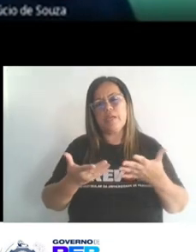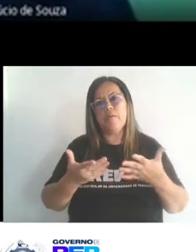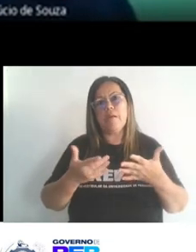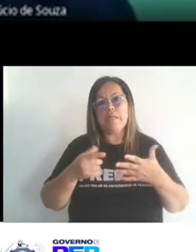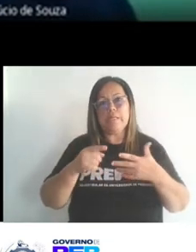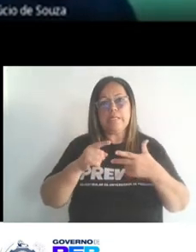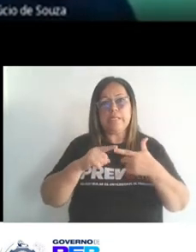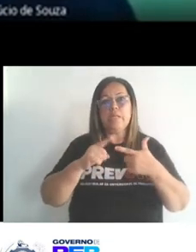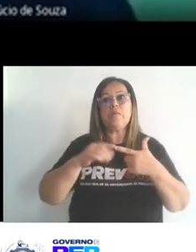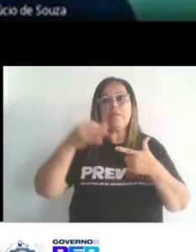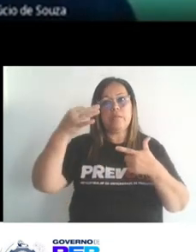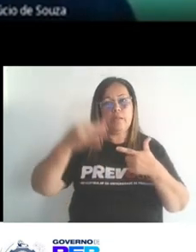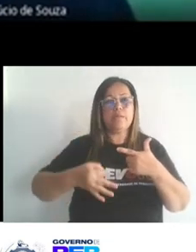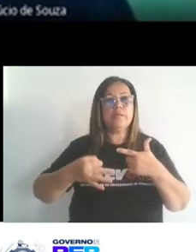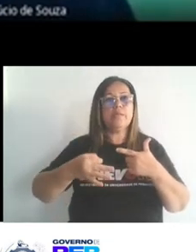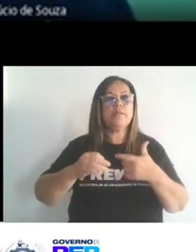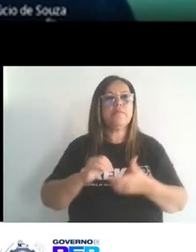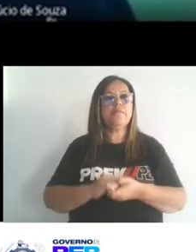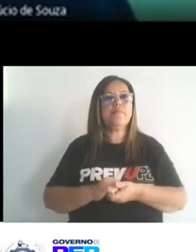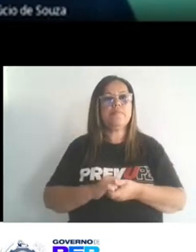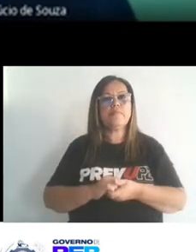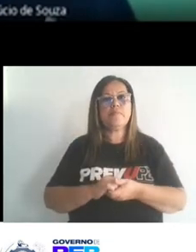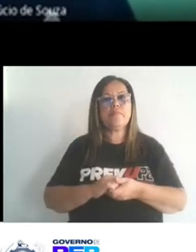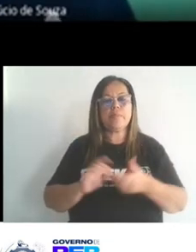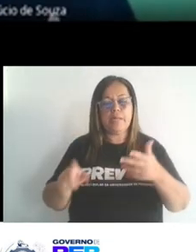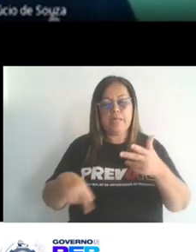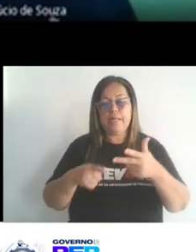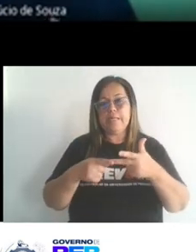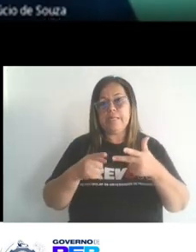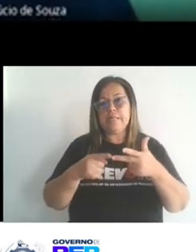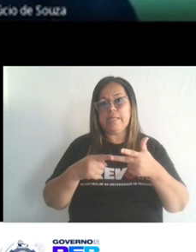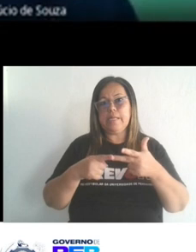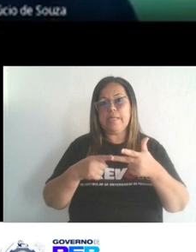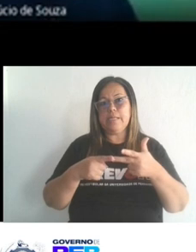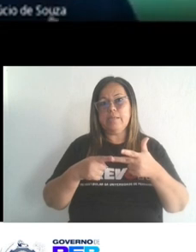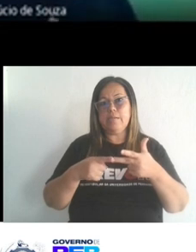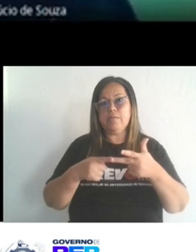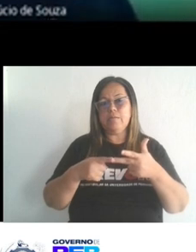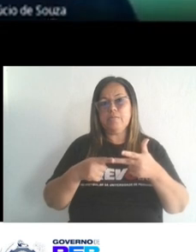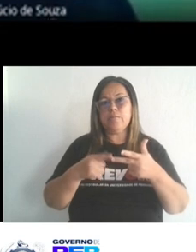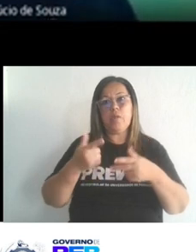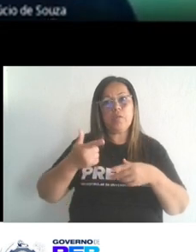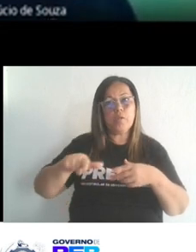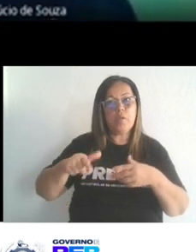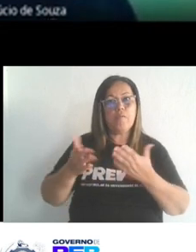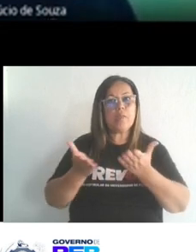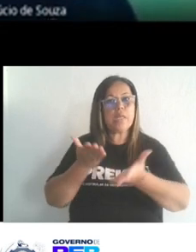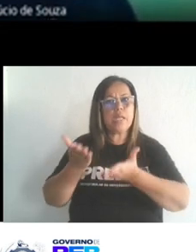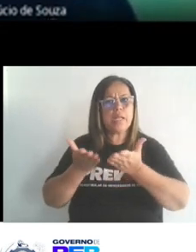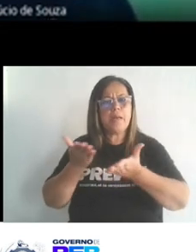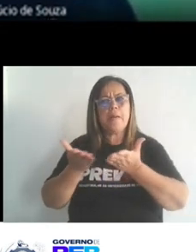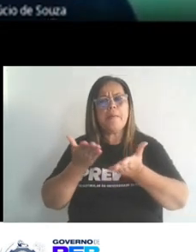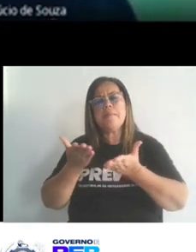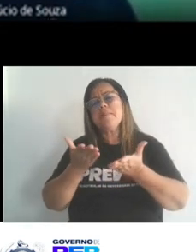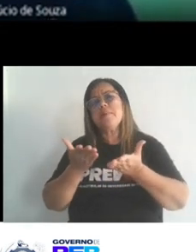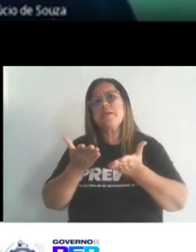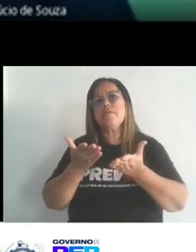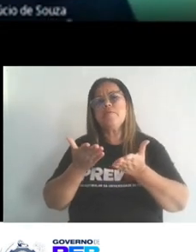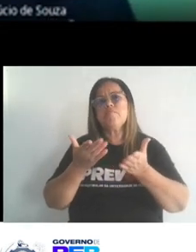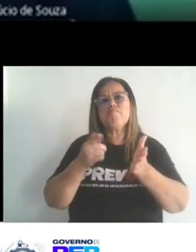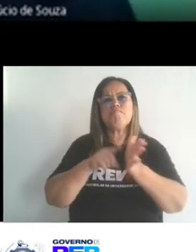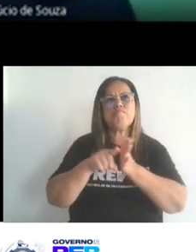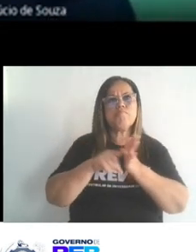está correta três a renovação do tratamento de várias questões culturais a partir de uma